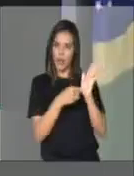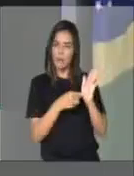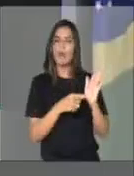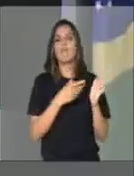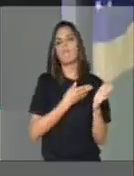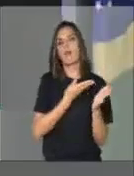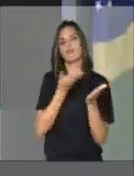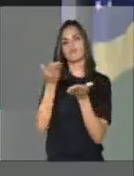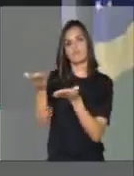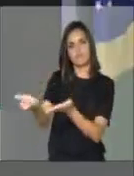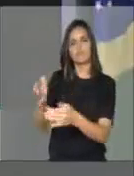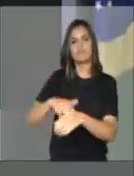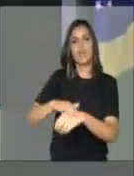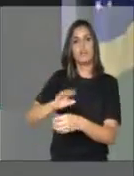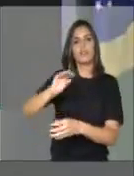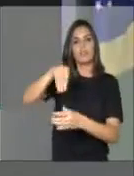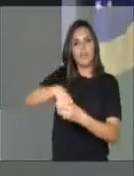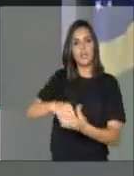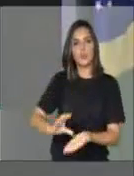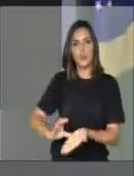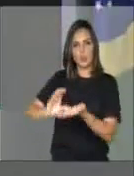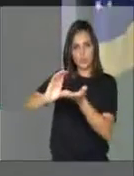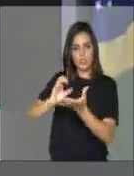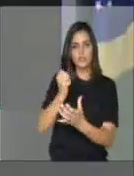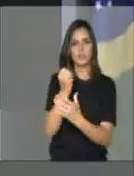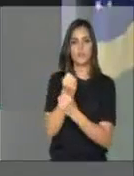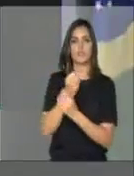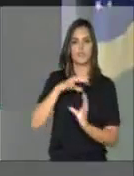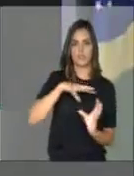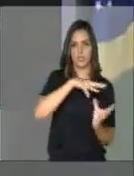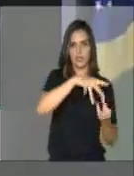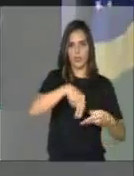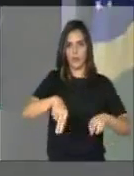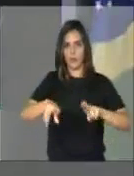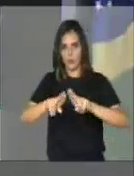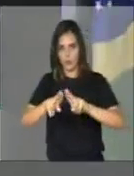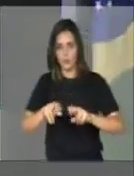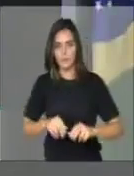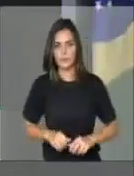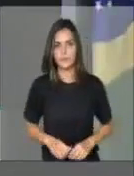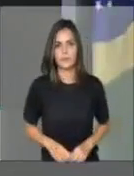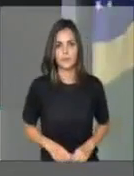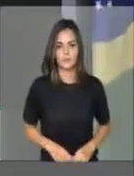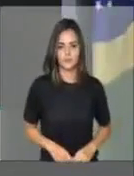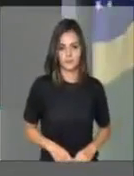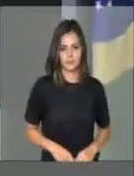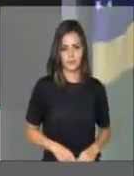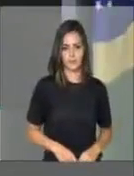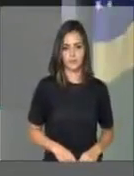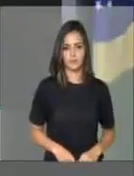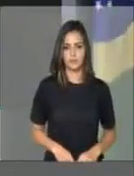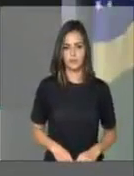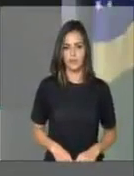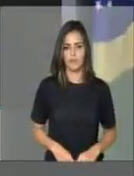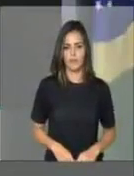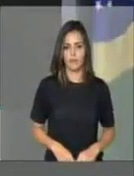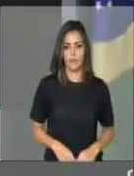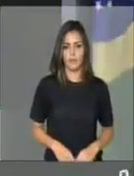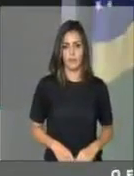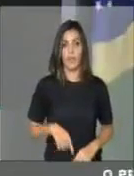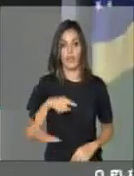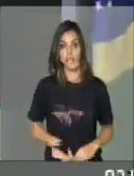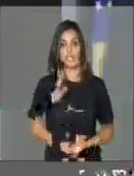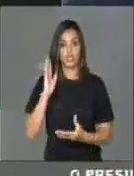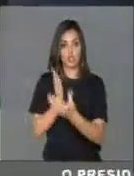que sejam encaminhadas ao Conselho de Segurança das Nações Unidas quando necessário. Assim,